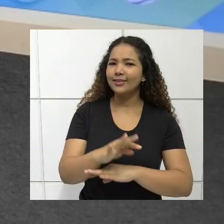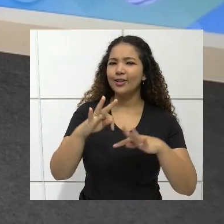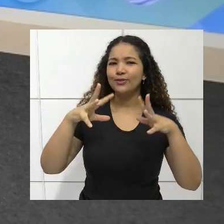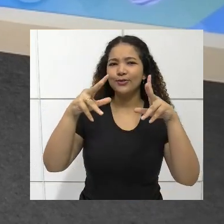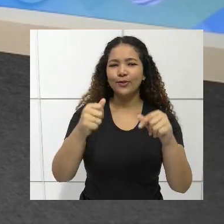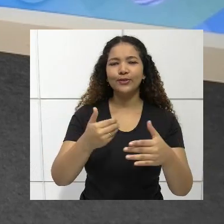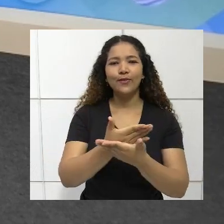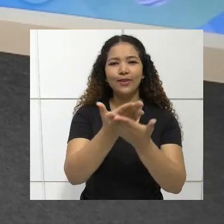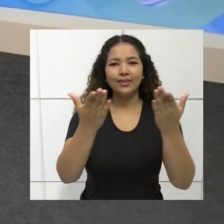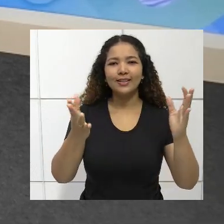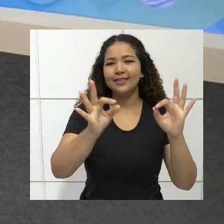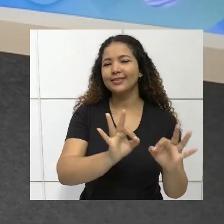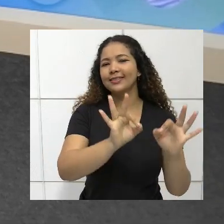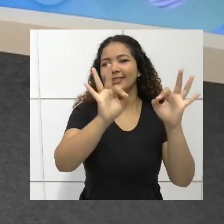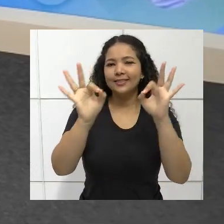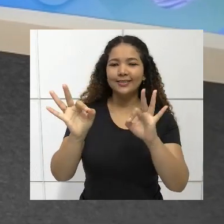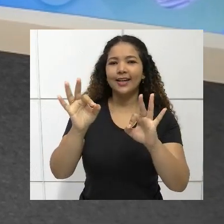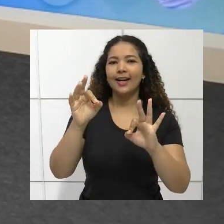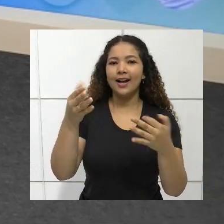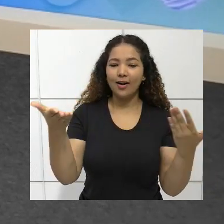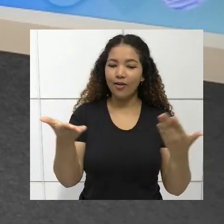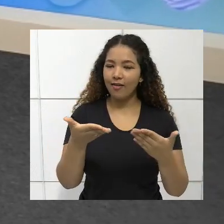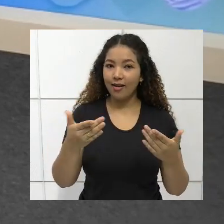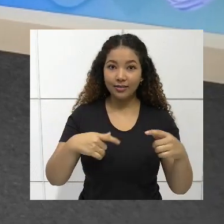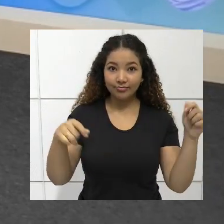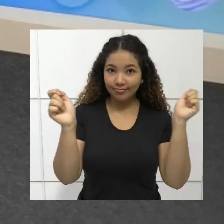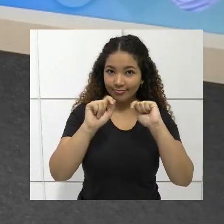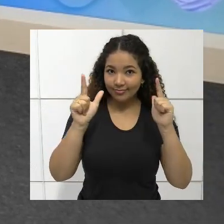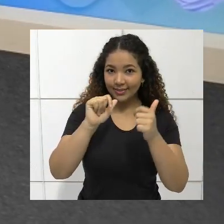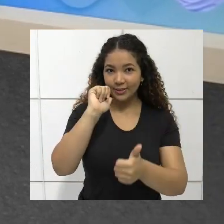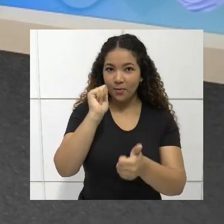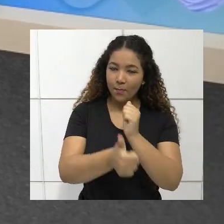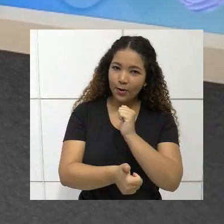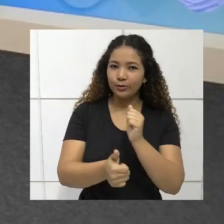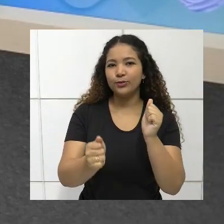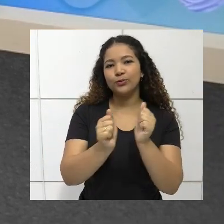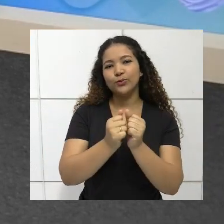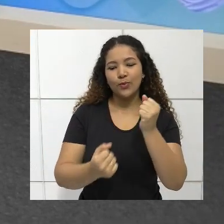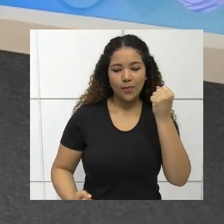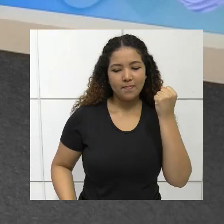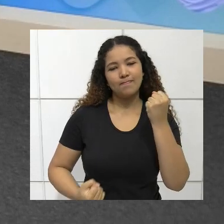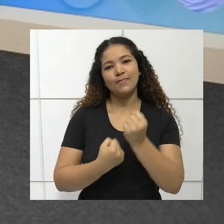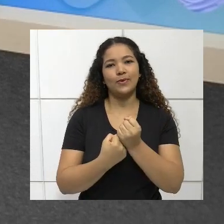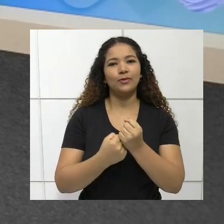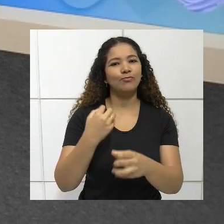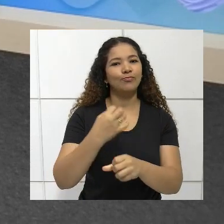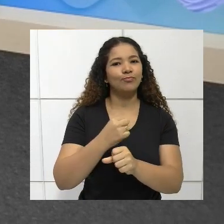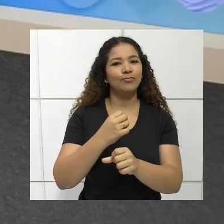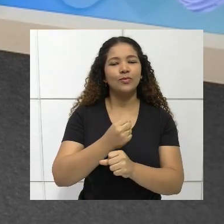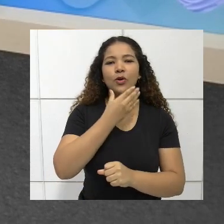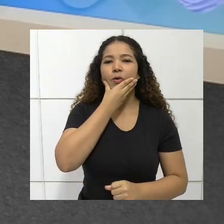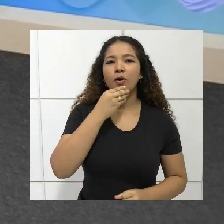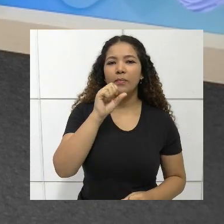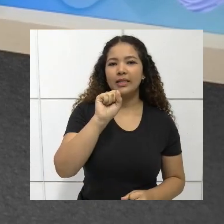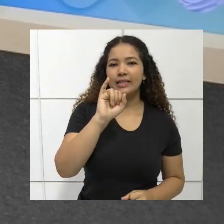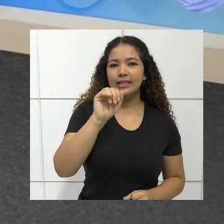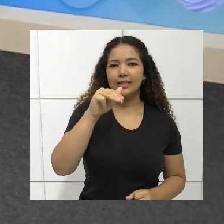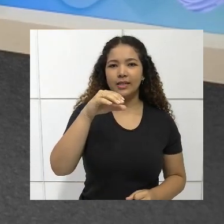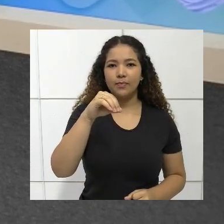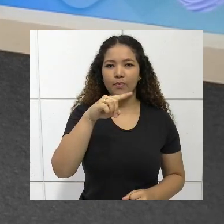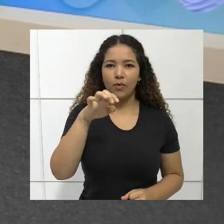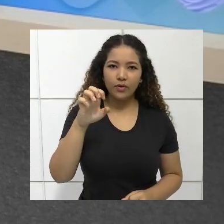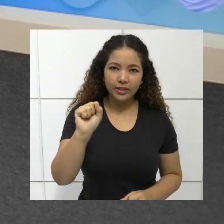nossa audiência aqui do Alerta Baité. Este é o Rede TV Esporte no ar, com o apoio sempre de Contar Simões Contabilidade. Já fez